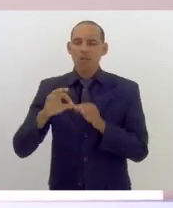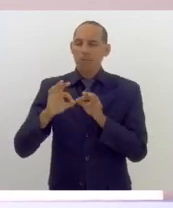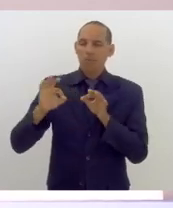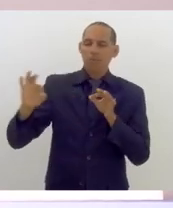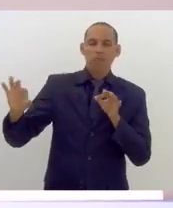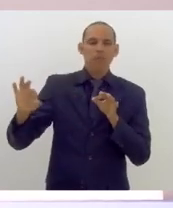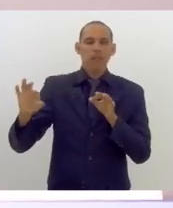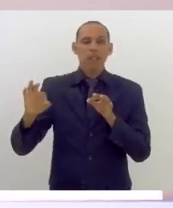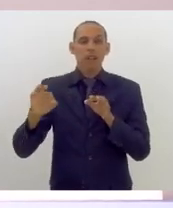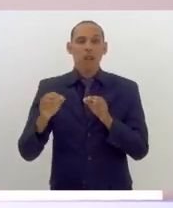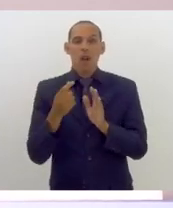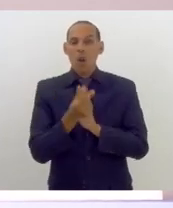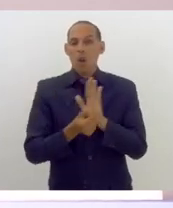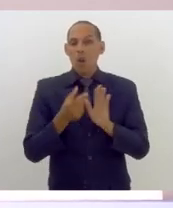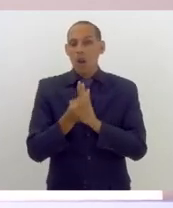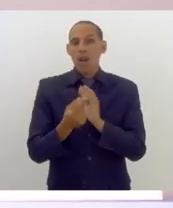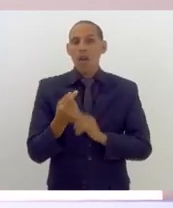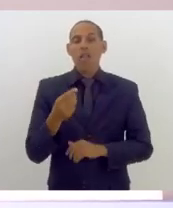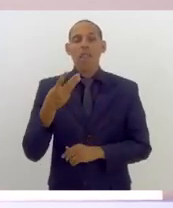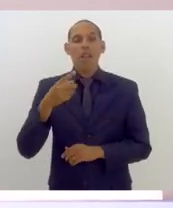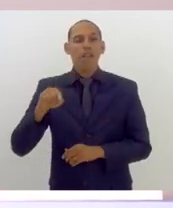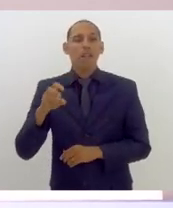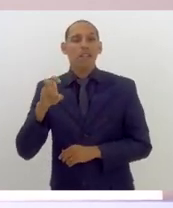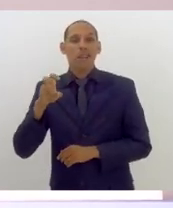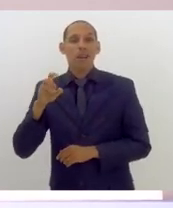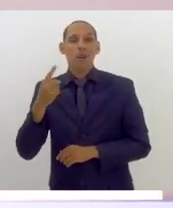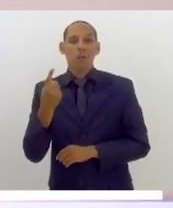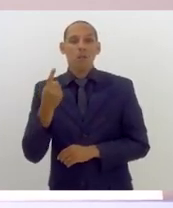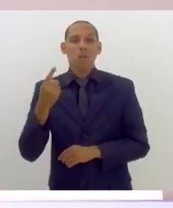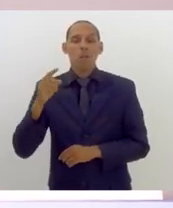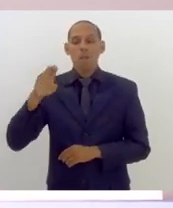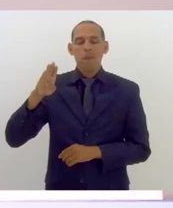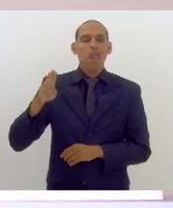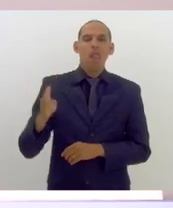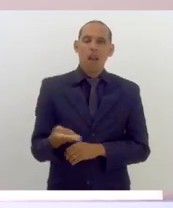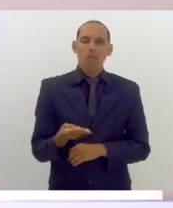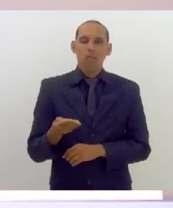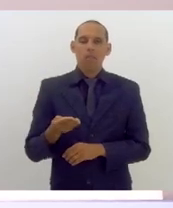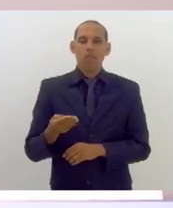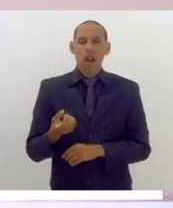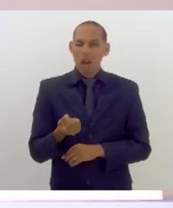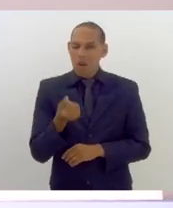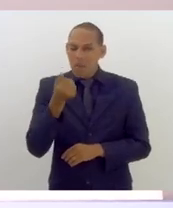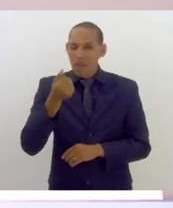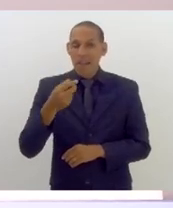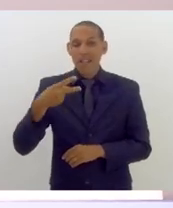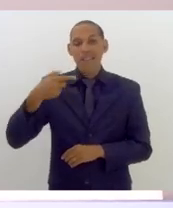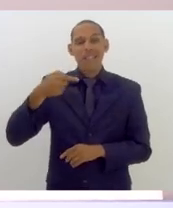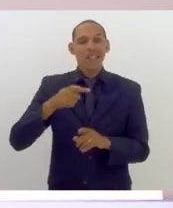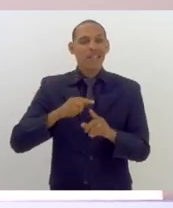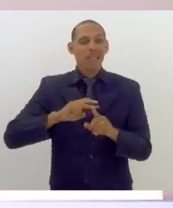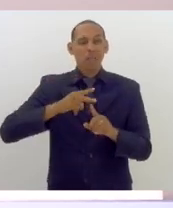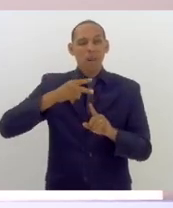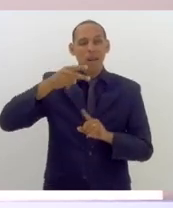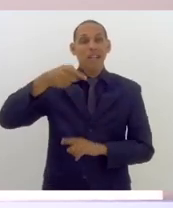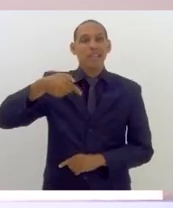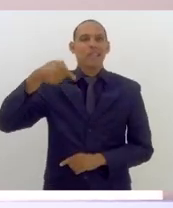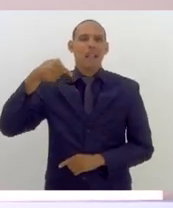3,1 bilhões de reais preço 7 vezes maior que a média no mercado